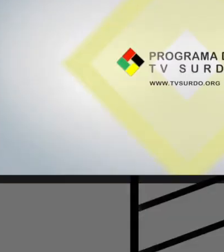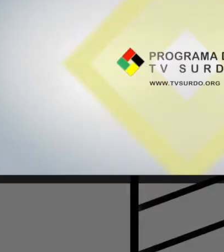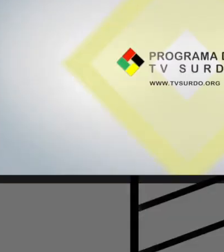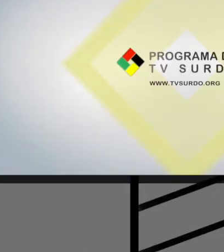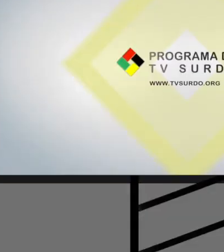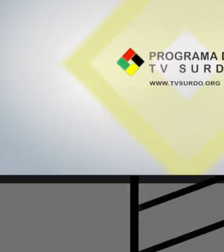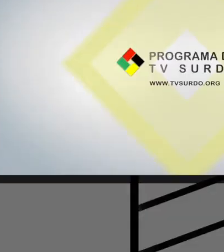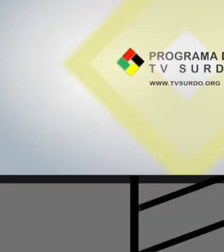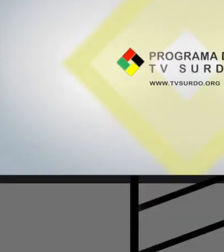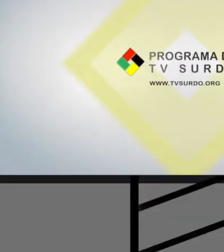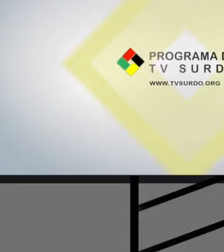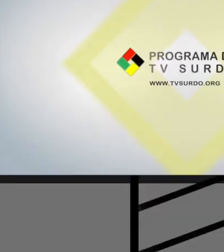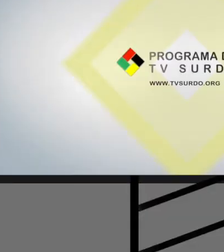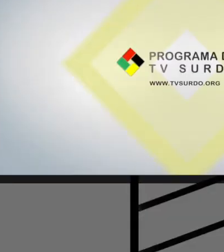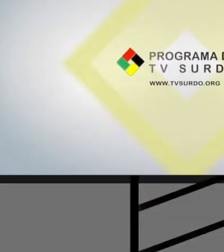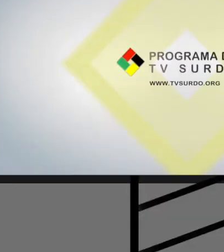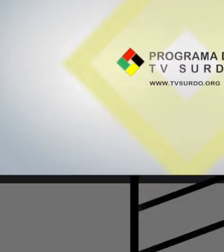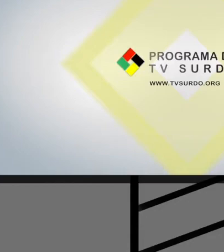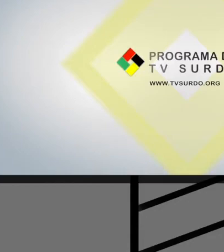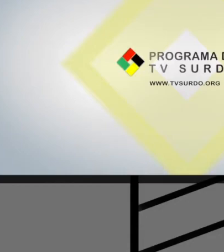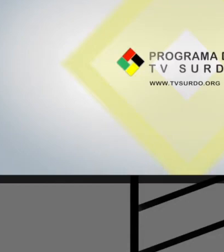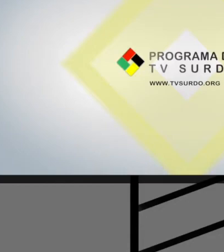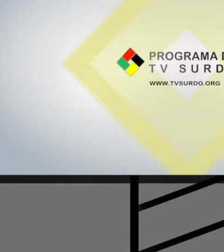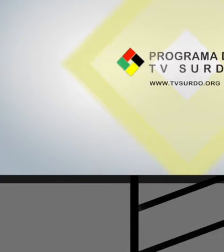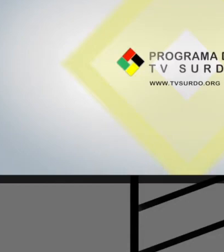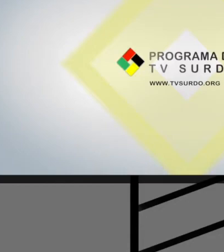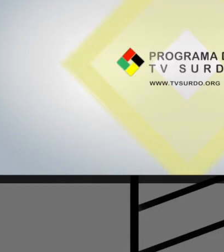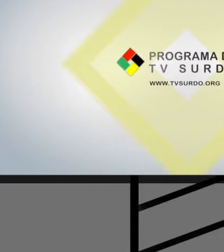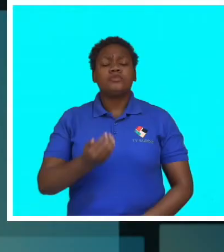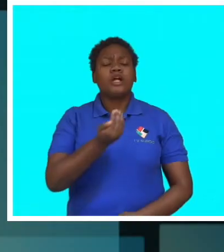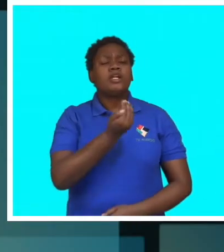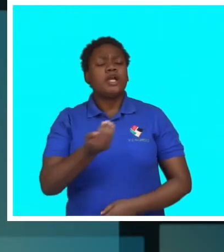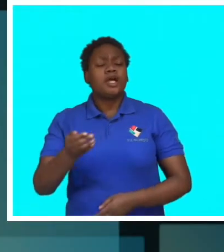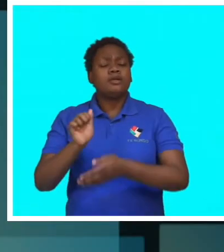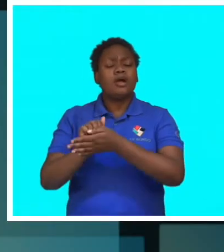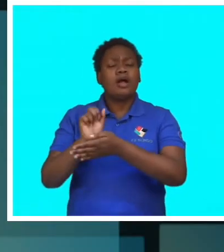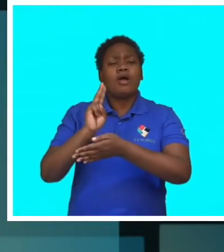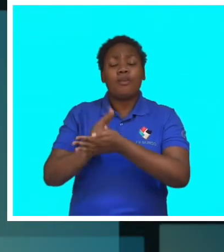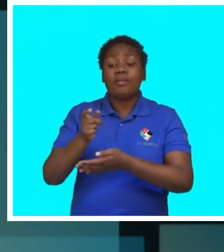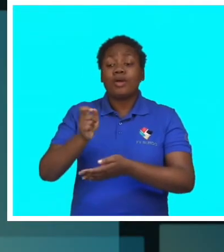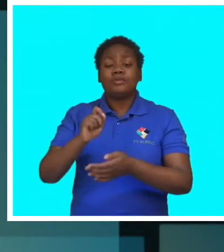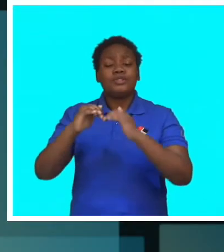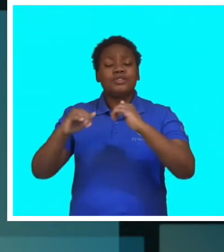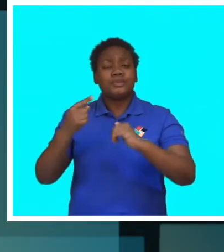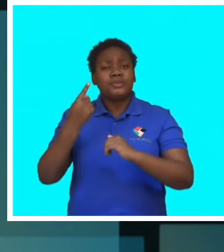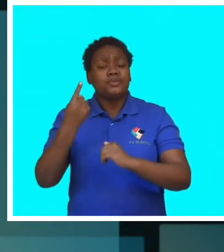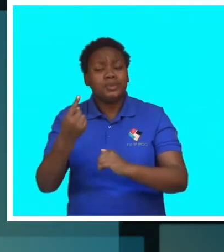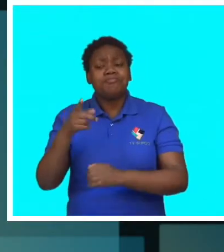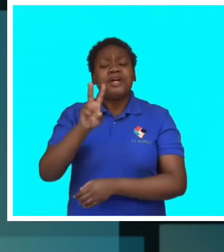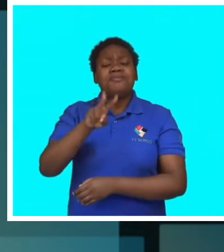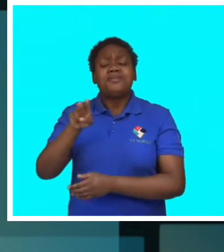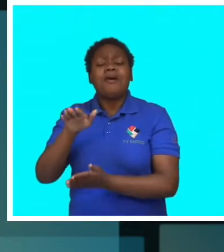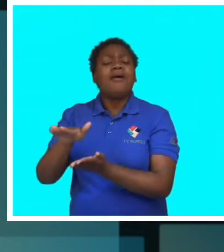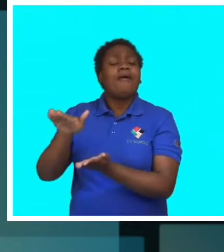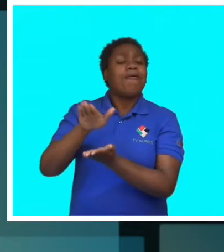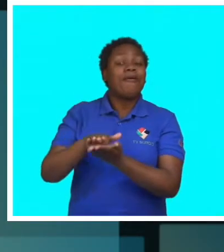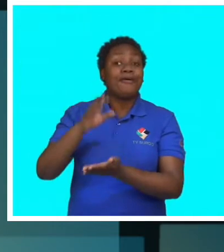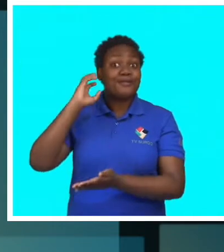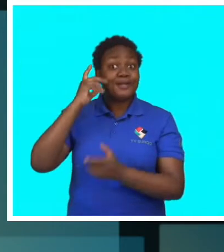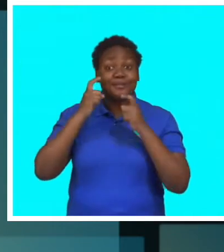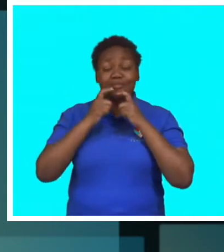ficaram muito maravilhados com este passeio. Veja a peça. Por ocasião do mês da criança, alunos da escola